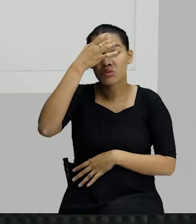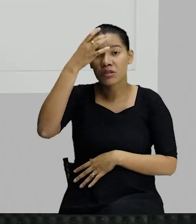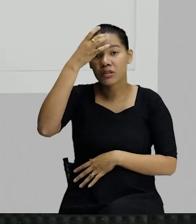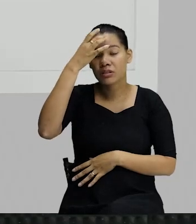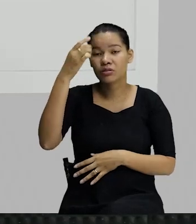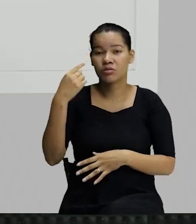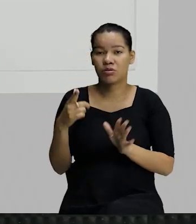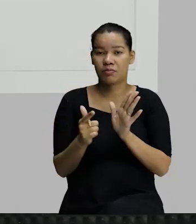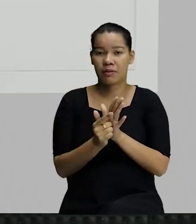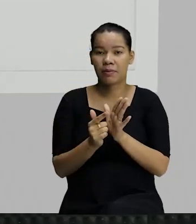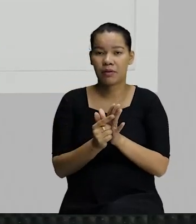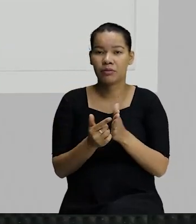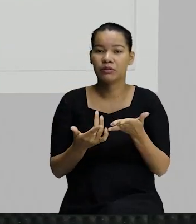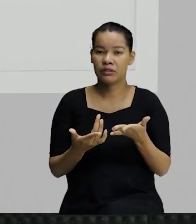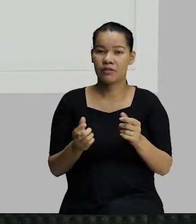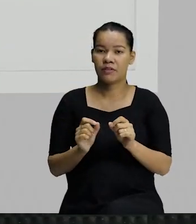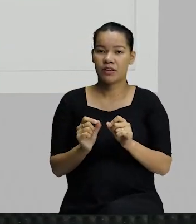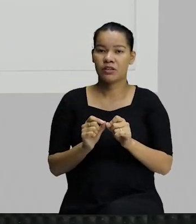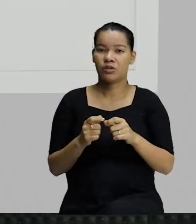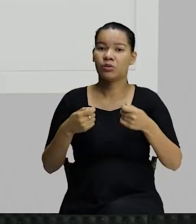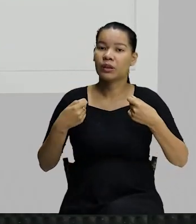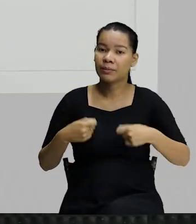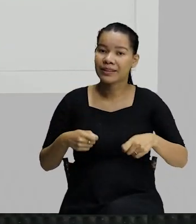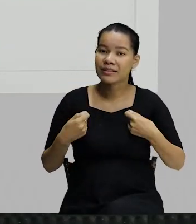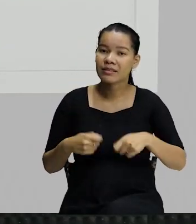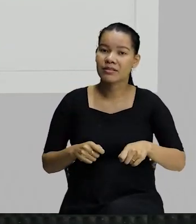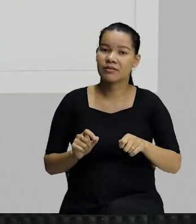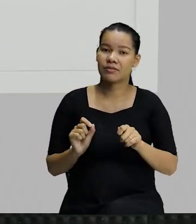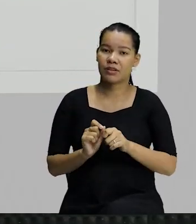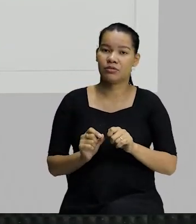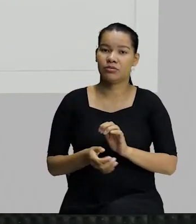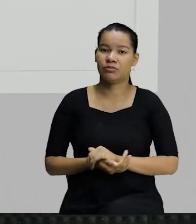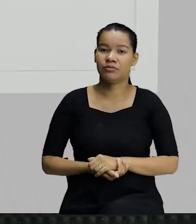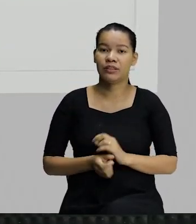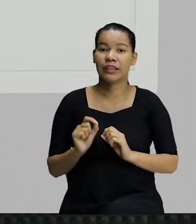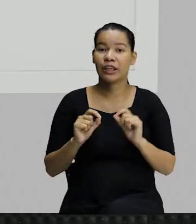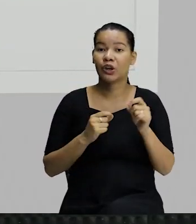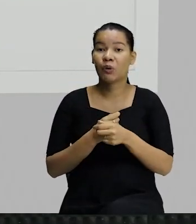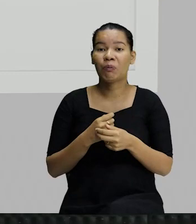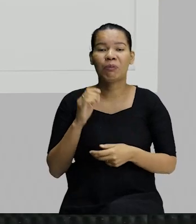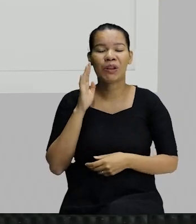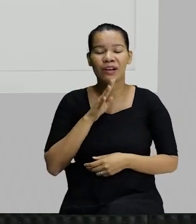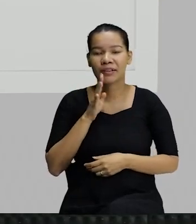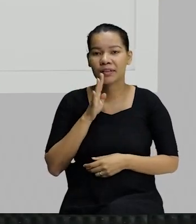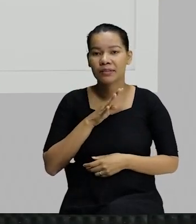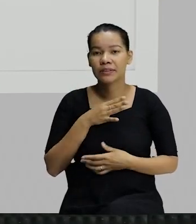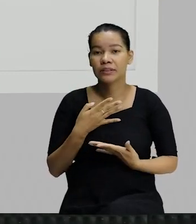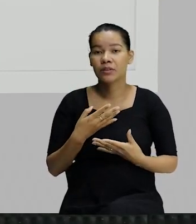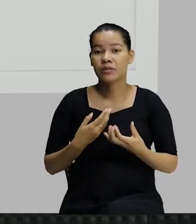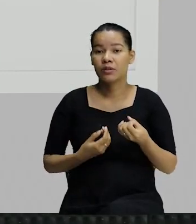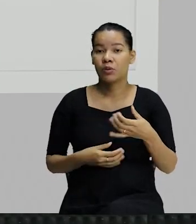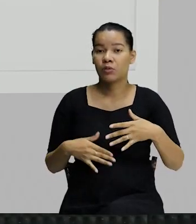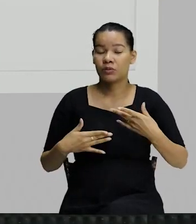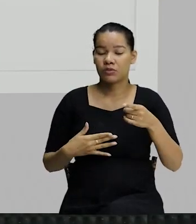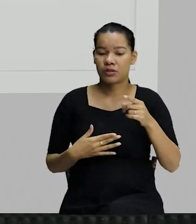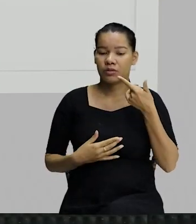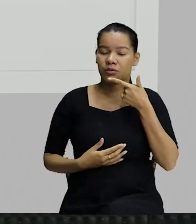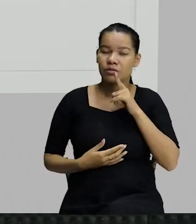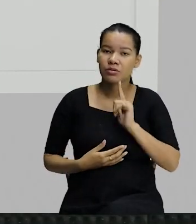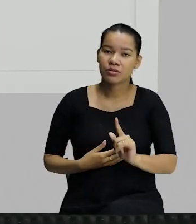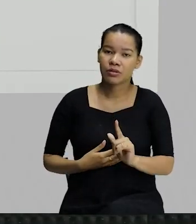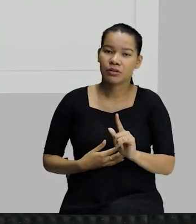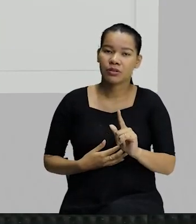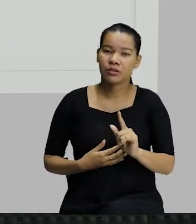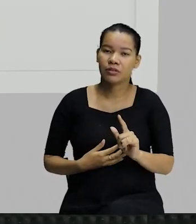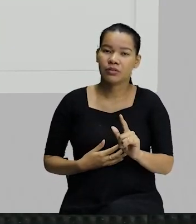papel, disposto a executar aquilo que é necessário. Que coisa legal. Então, quando você consegue